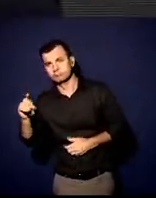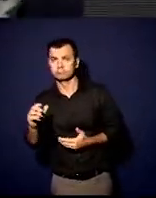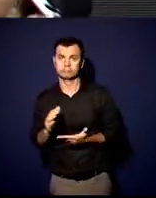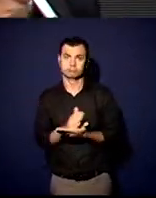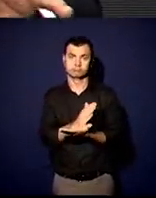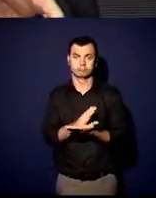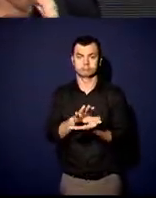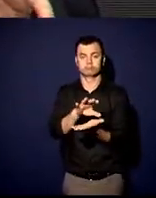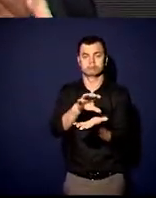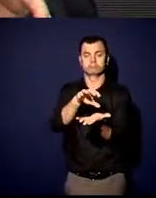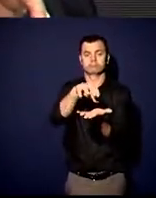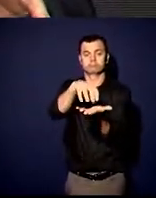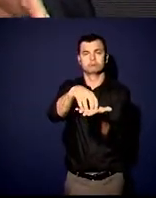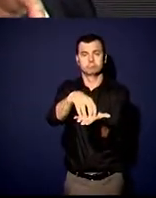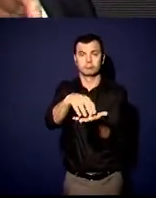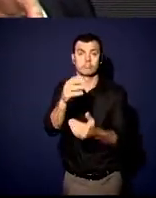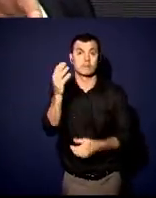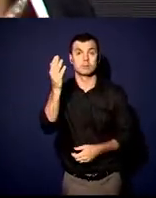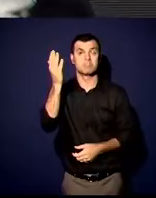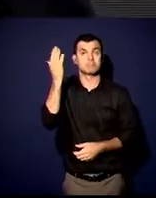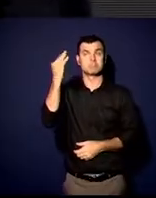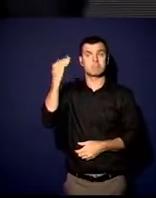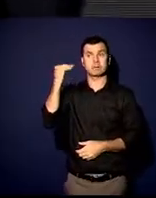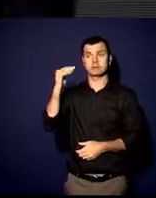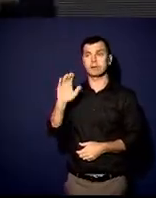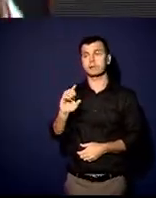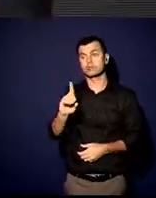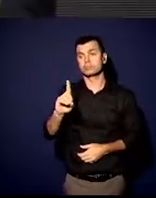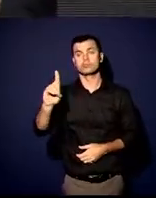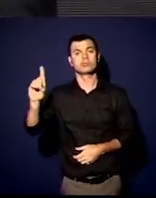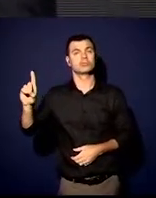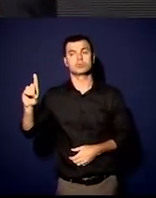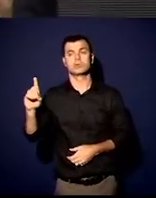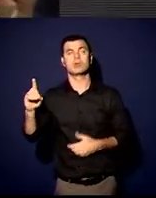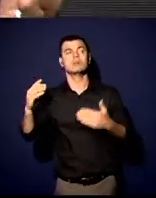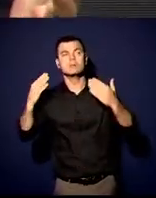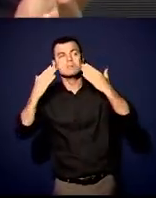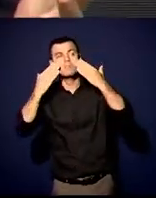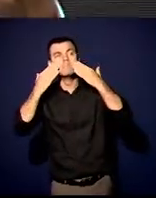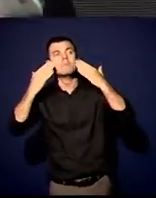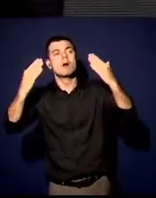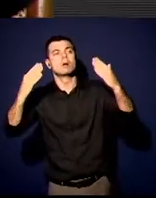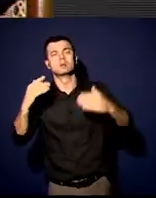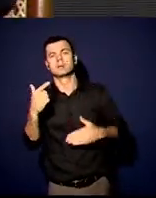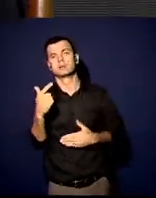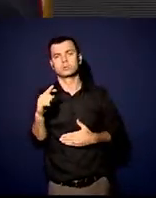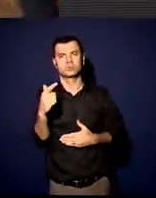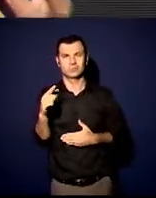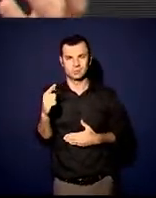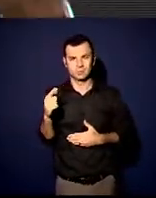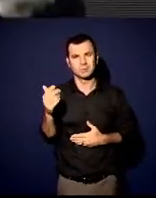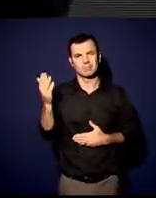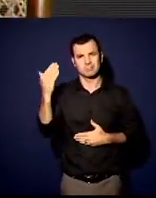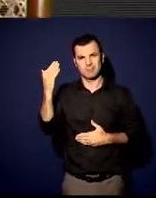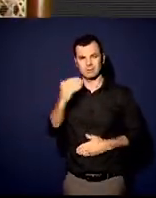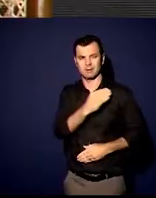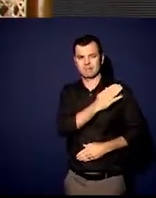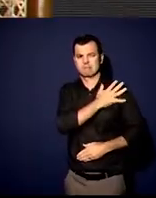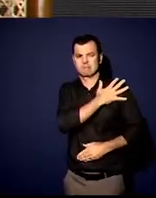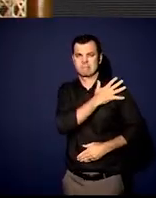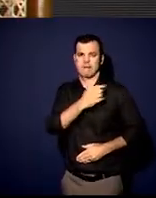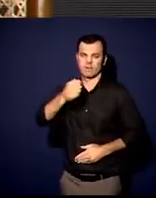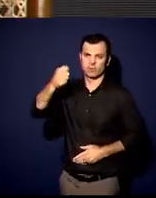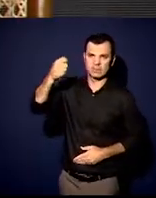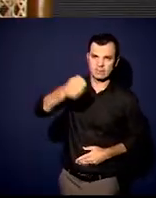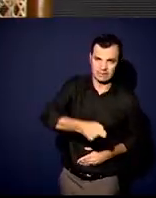mas você não tinha esse eleitor de direita no Brasil transparente porque a visão da ditadura a visão do cara